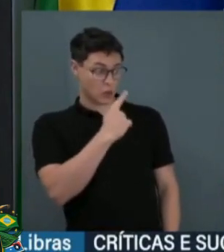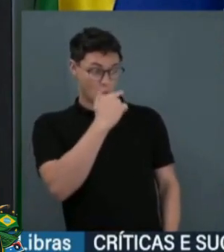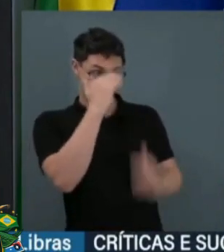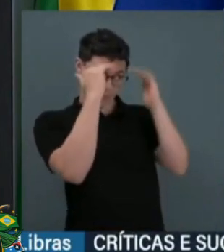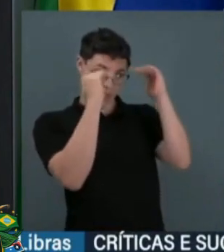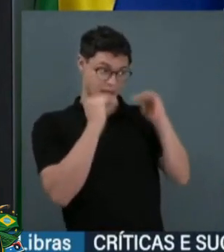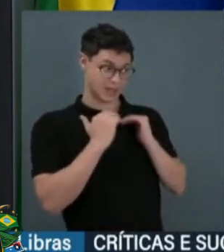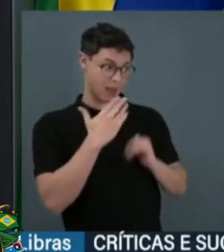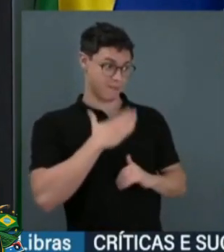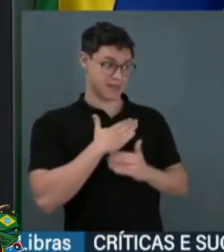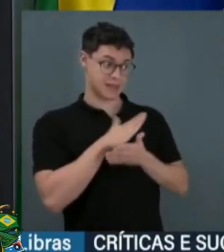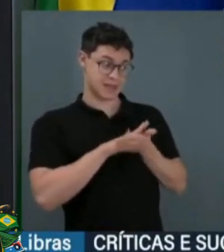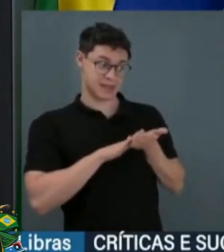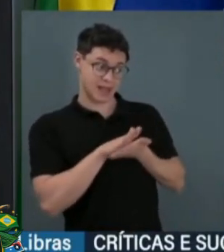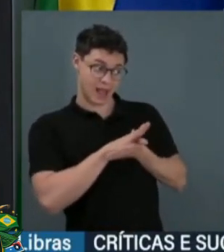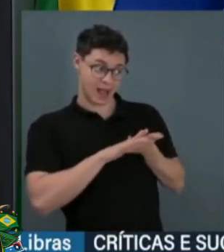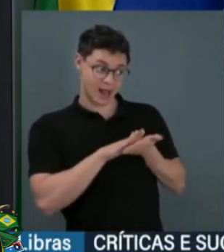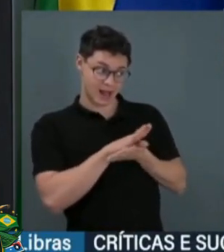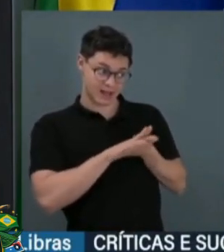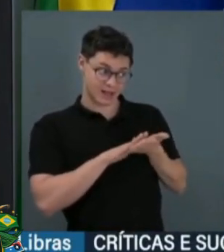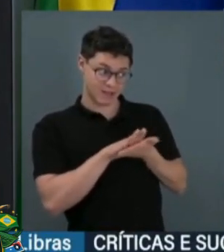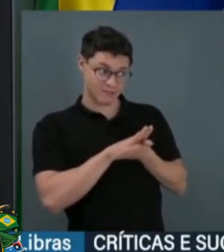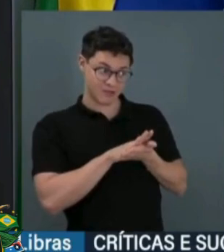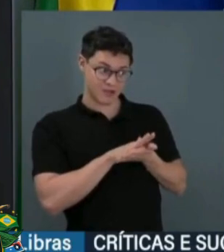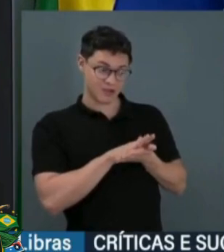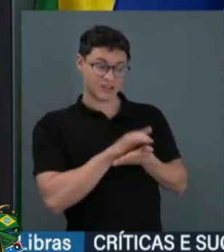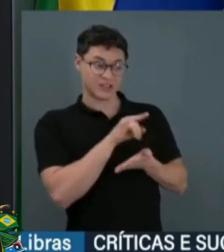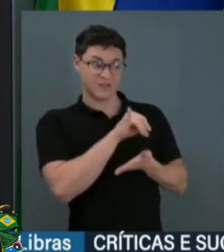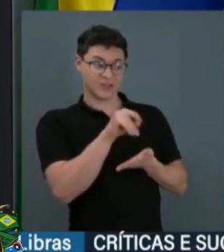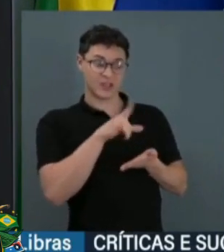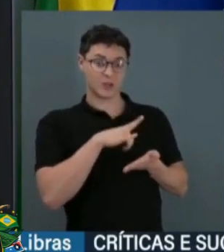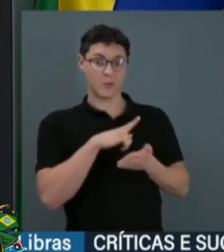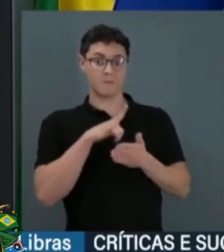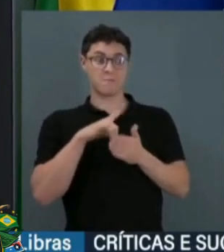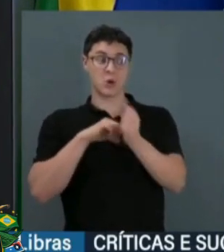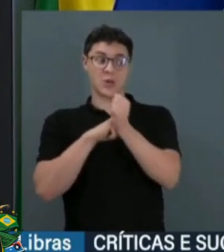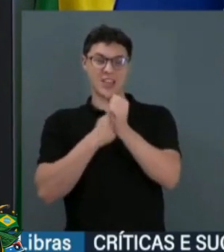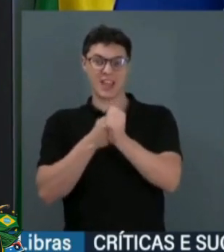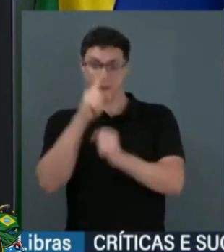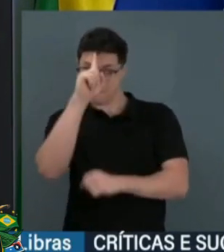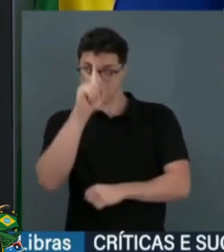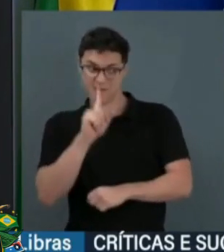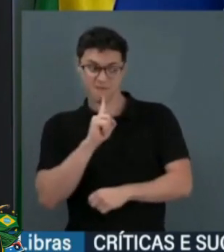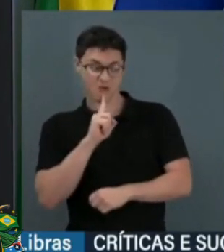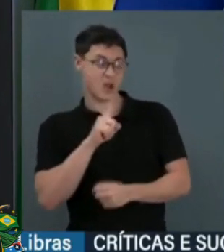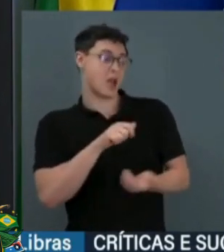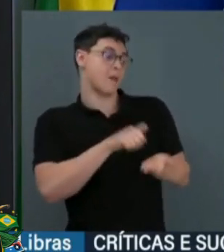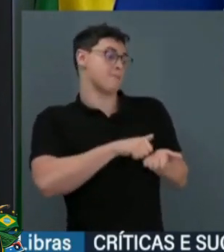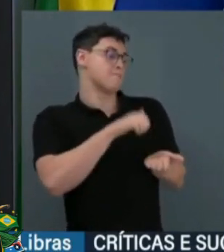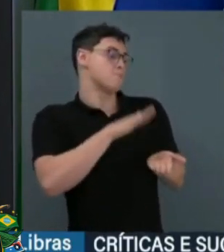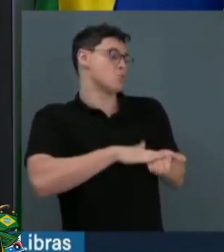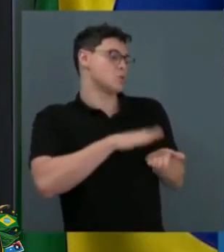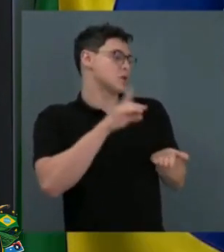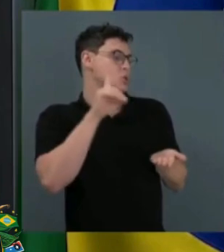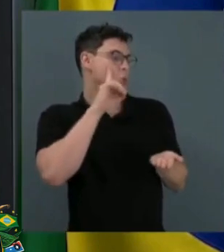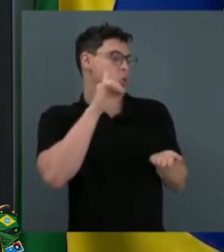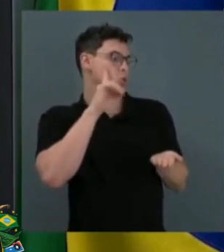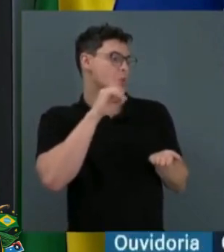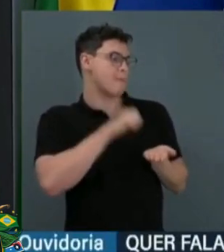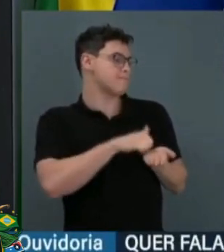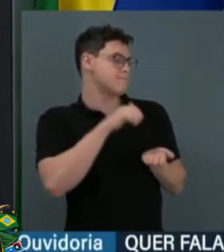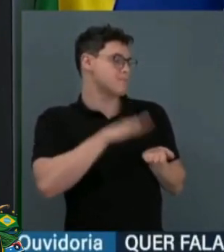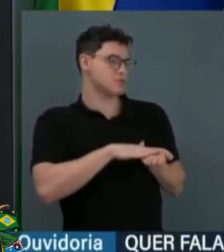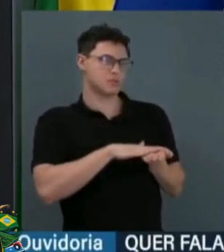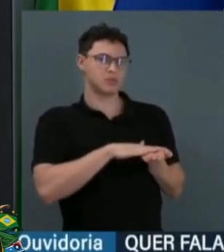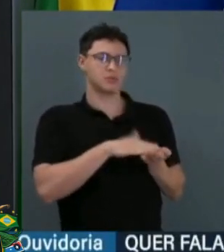Constituição, principalmente o artigo 5º e o 53, eu vou te aplicar uma multa diária. Como o Elon